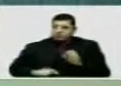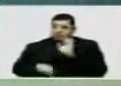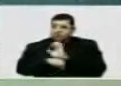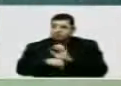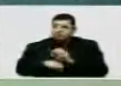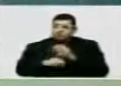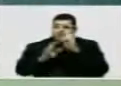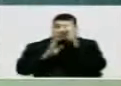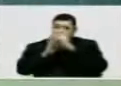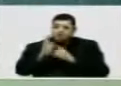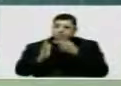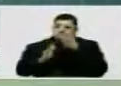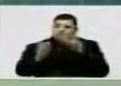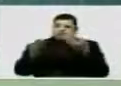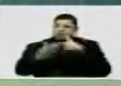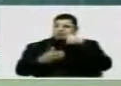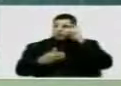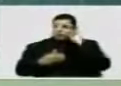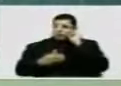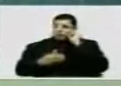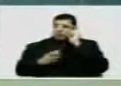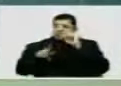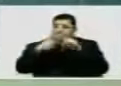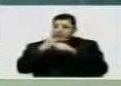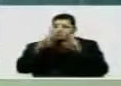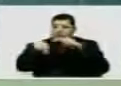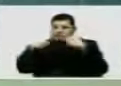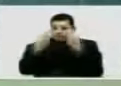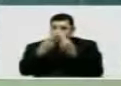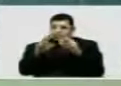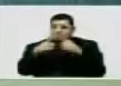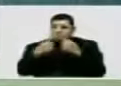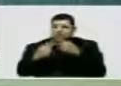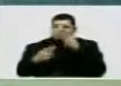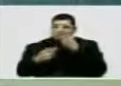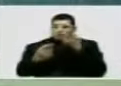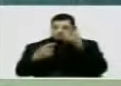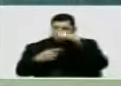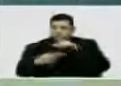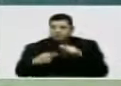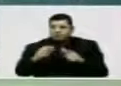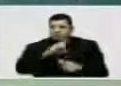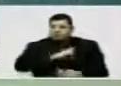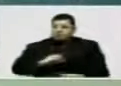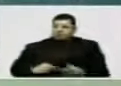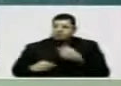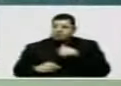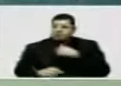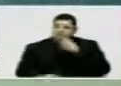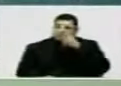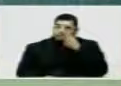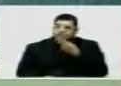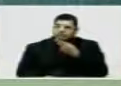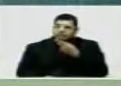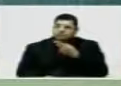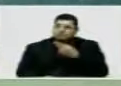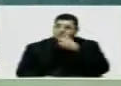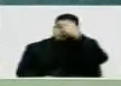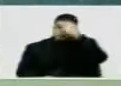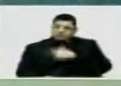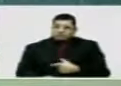do Estado, em declarações dadas ontem após a reunião, mas reafirmar, deputado Marcos Rota, que a minha manifestação